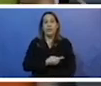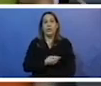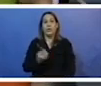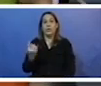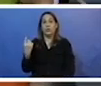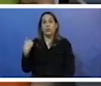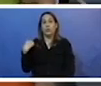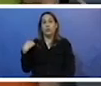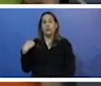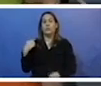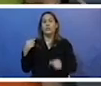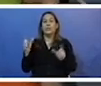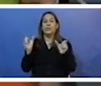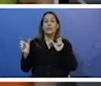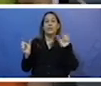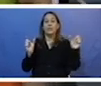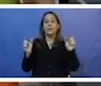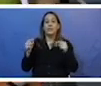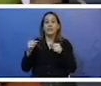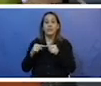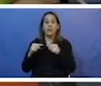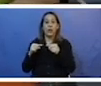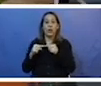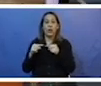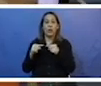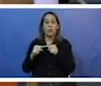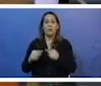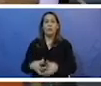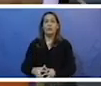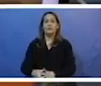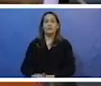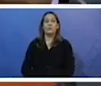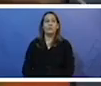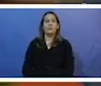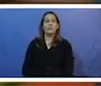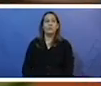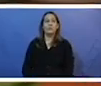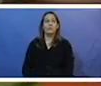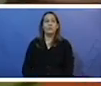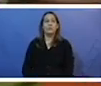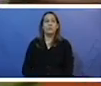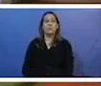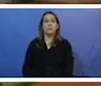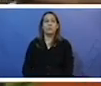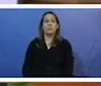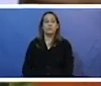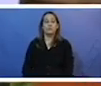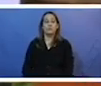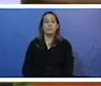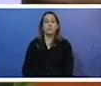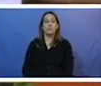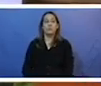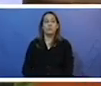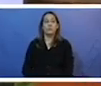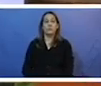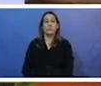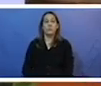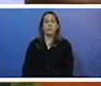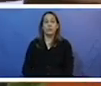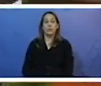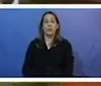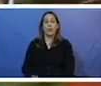de fazer rimas. Será que vai sair algum cordelista aqui de Barretos? Então, vamos lá. lá no